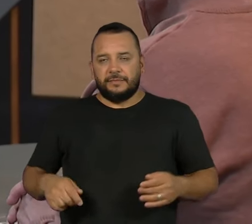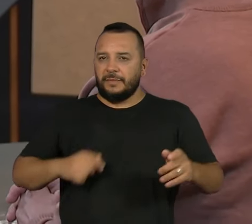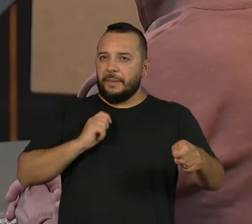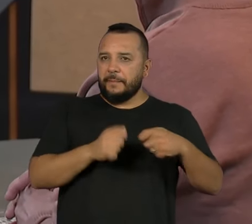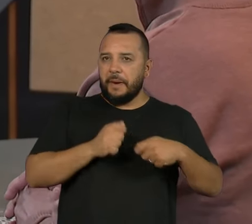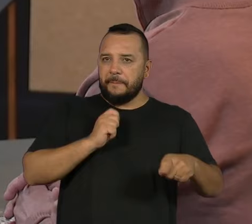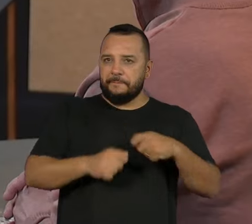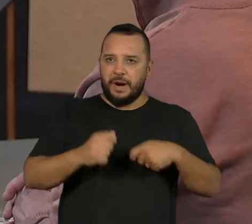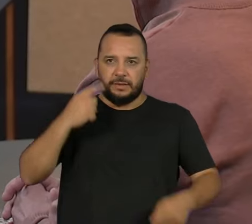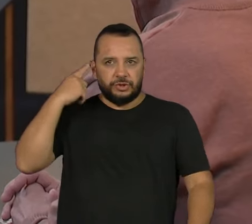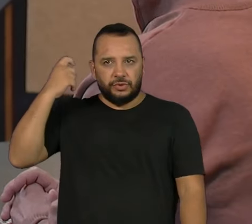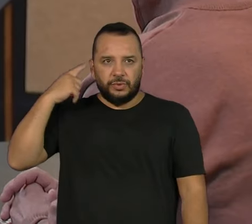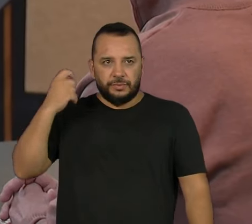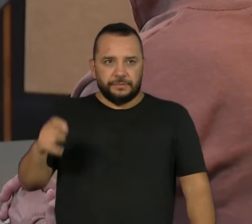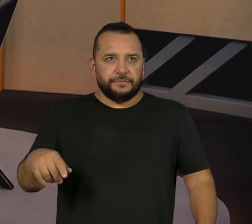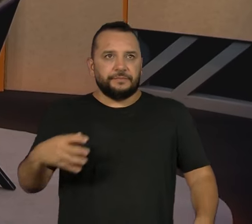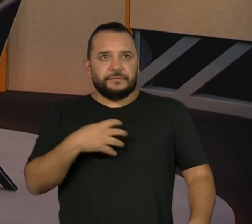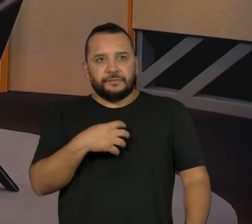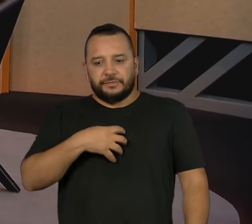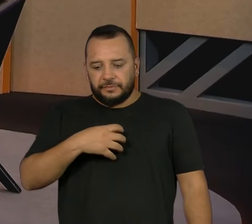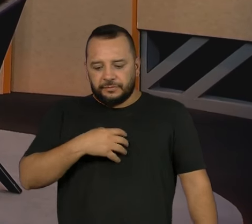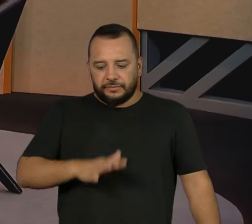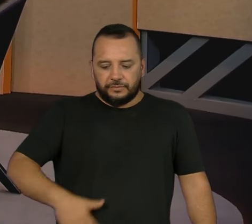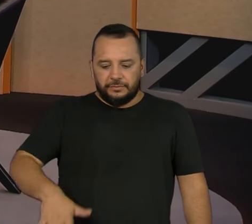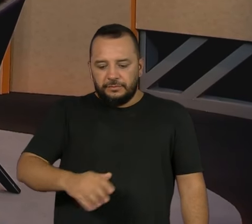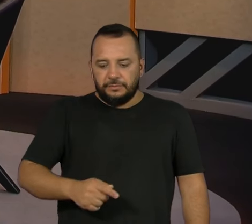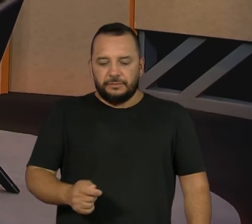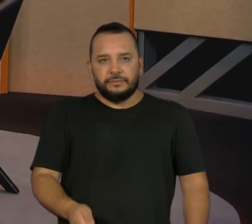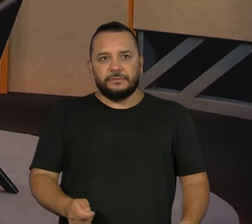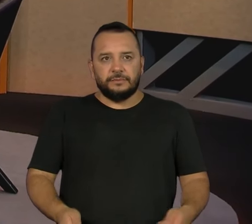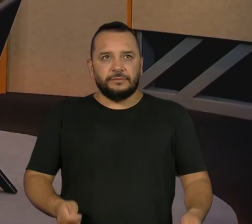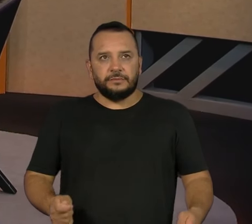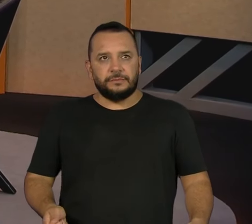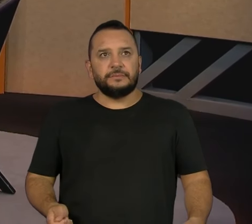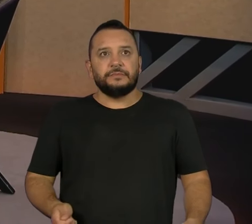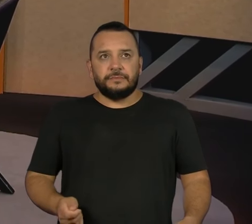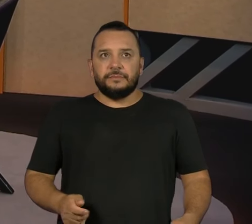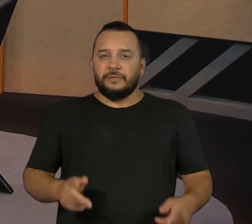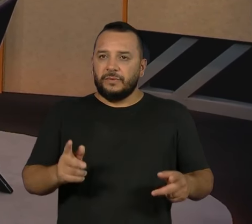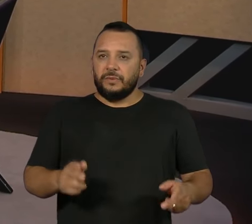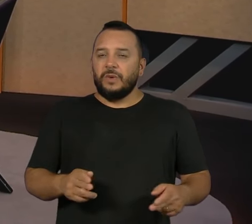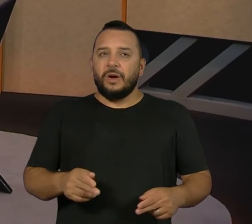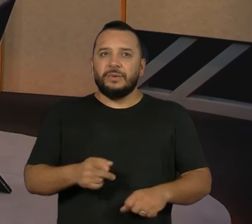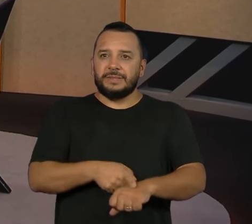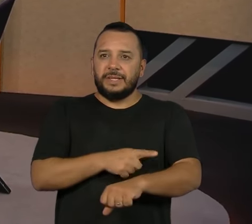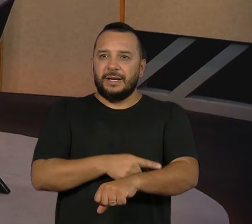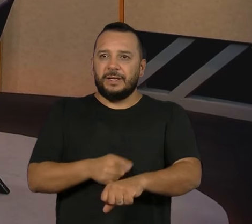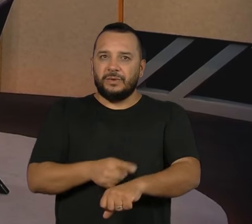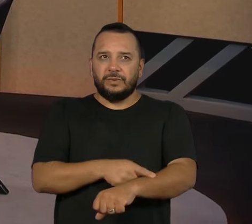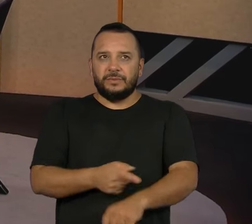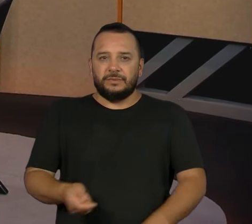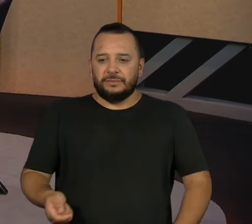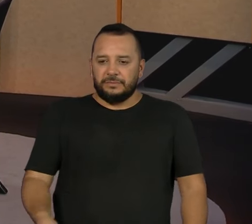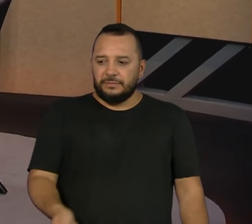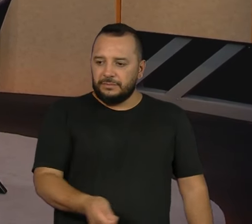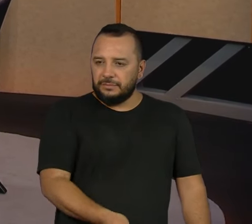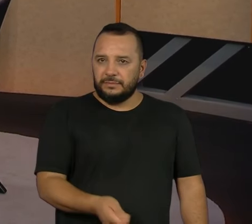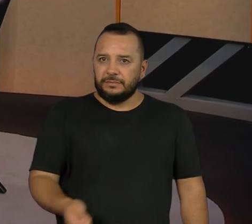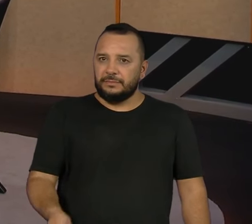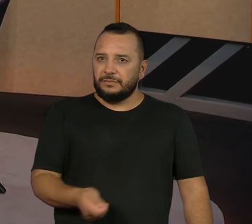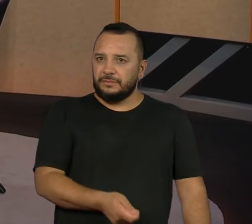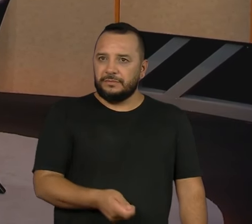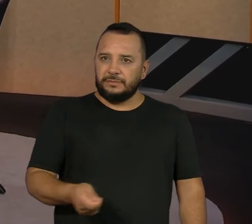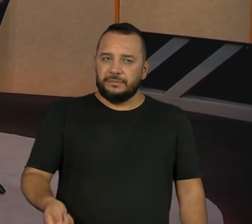percussão, sentir o chão com a mão, quase como um cego. Ele não anda com o bastão aqui, ele não tem